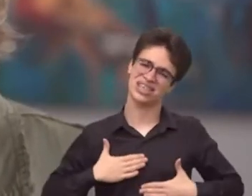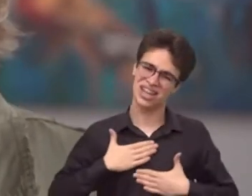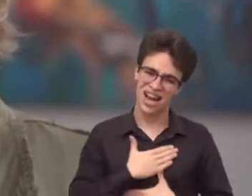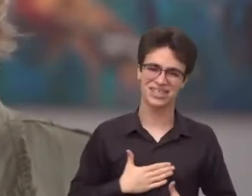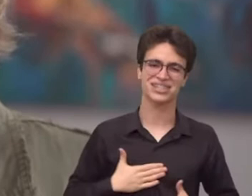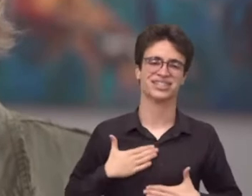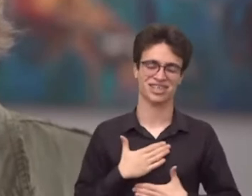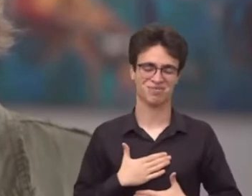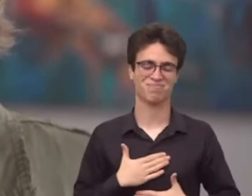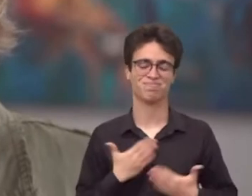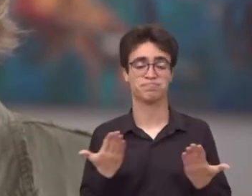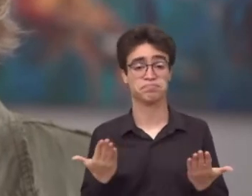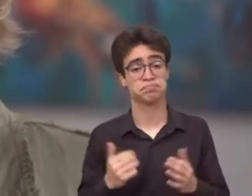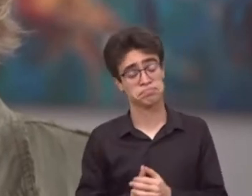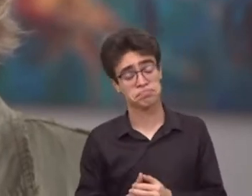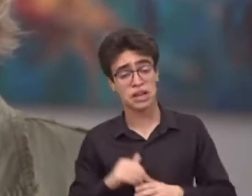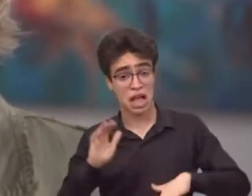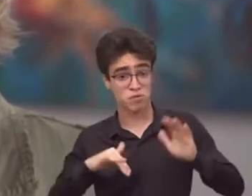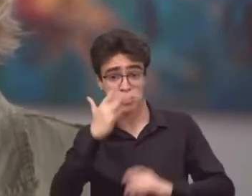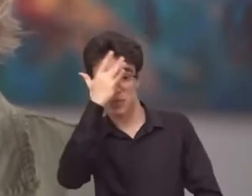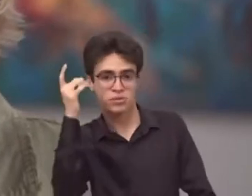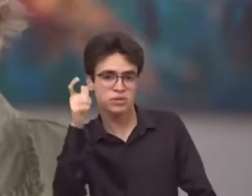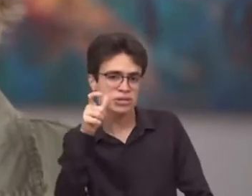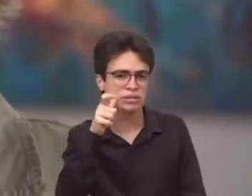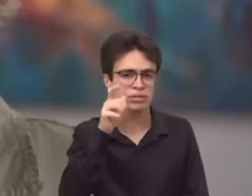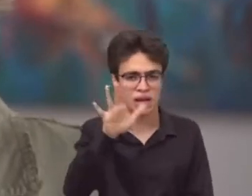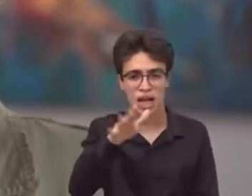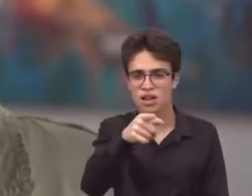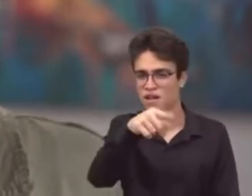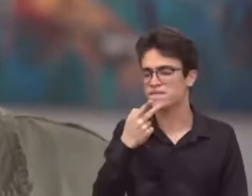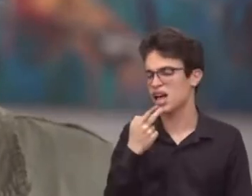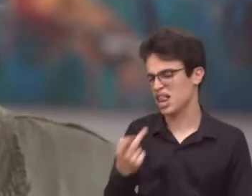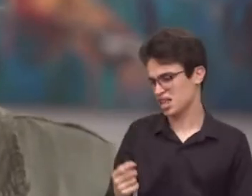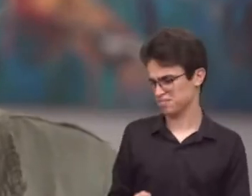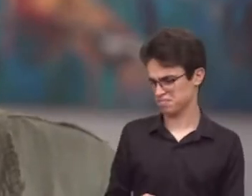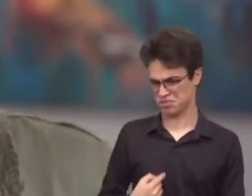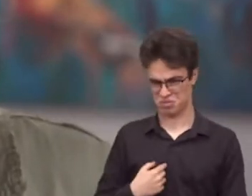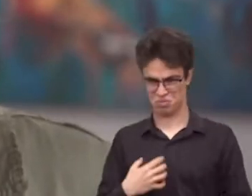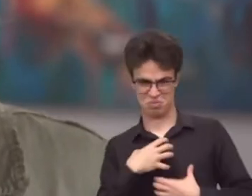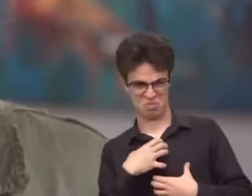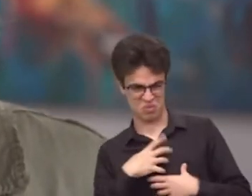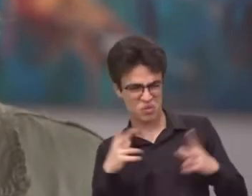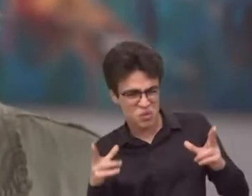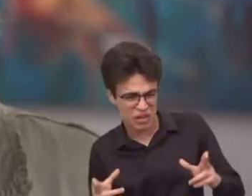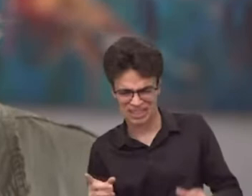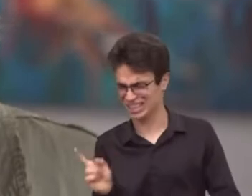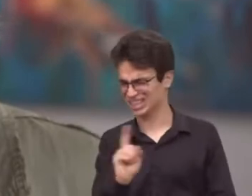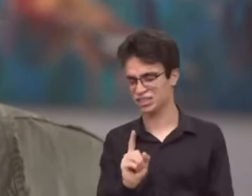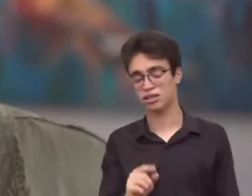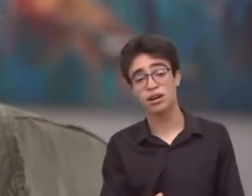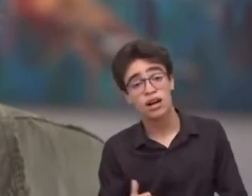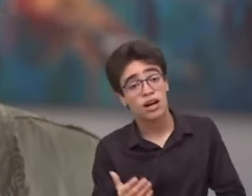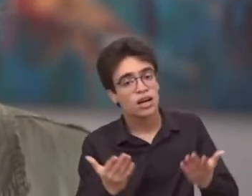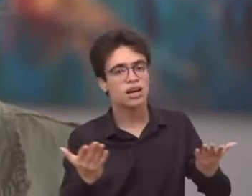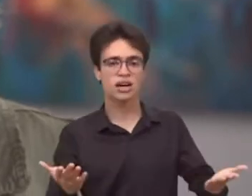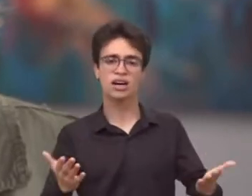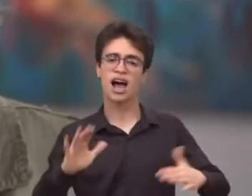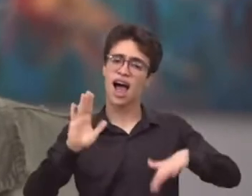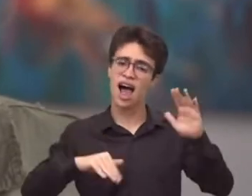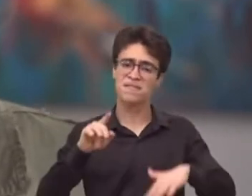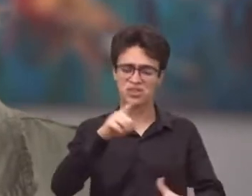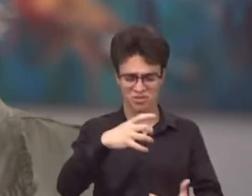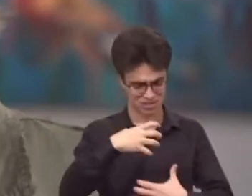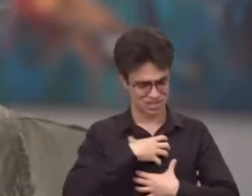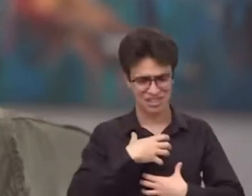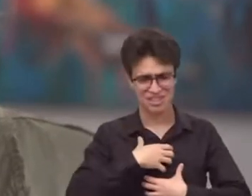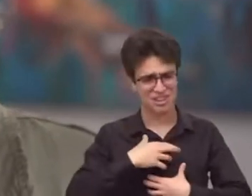agora pode ter alguém assistindo que pode pensar eu não me sinto dessa forma claro talvez você não